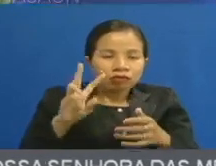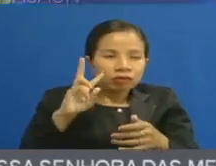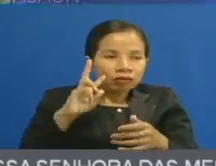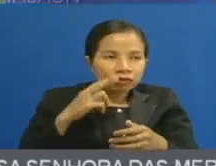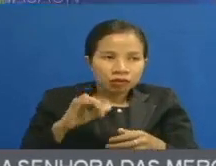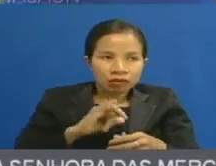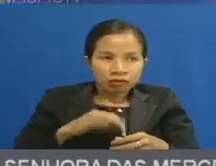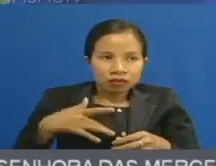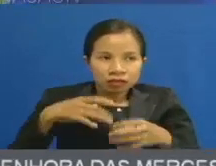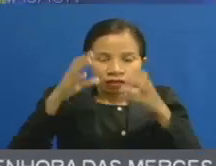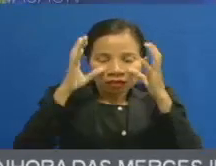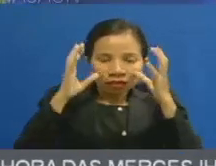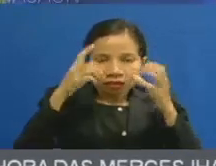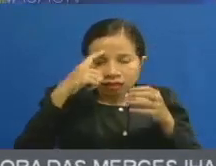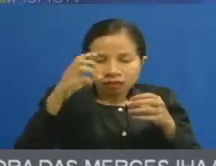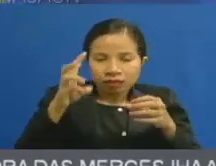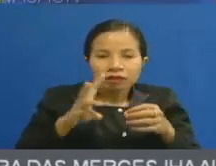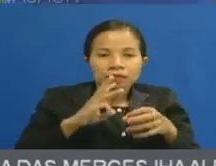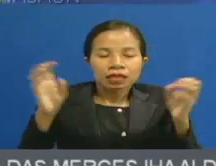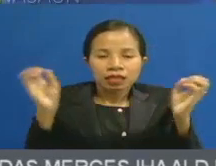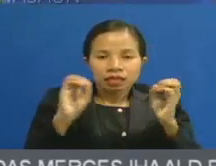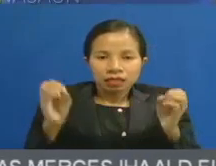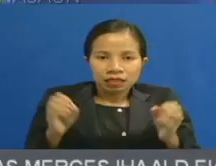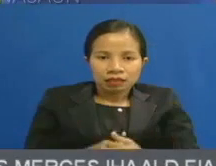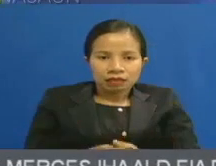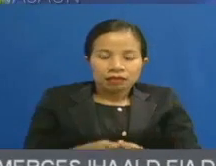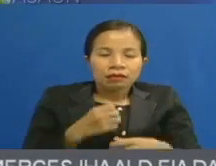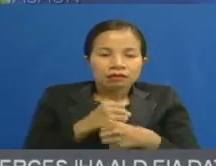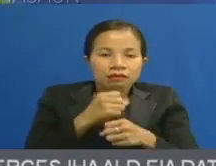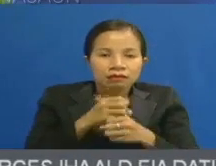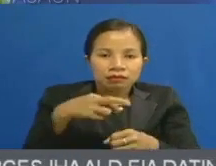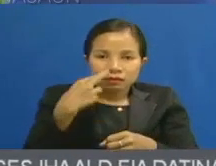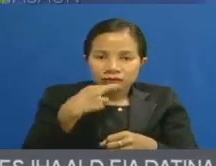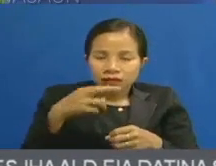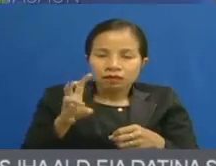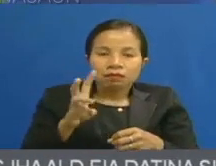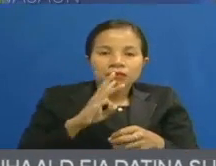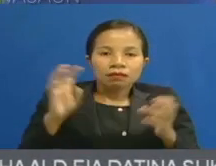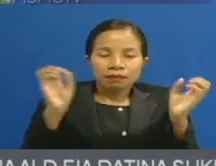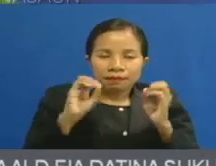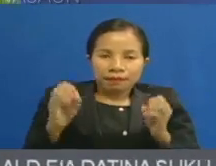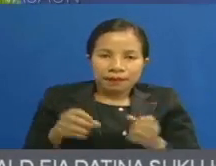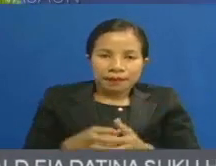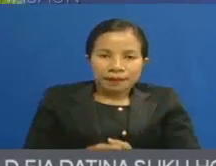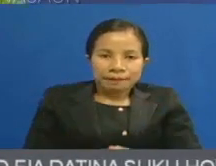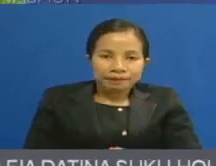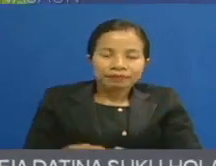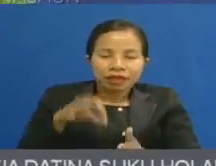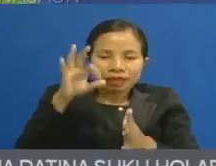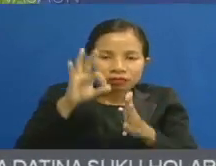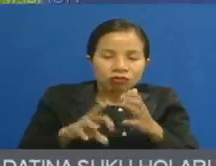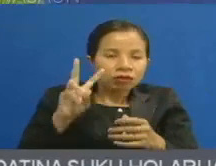sinto triste tamba bela iha. Atu halonata mos bela iha. Atu cura modo